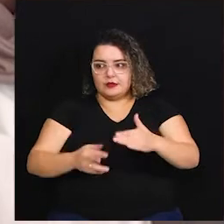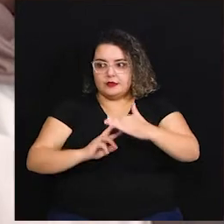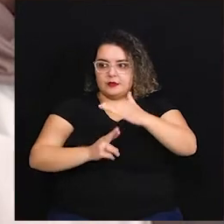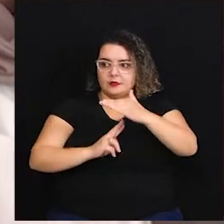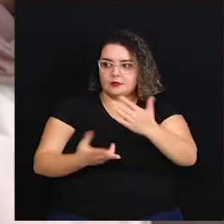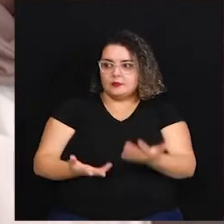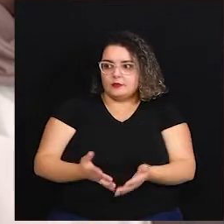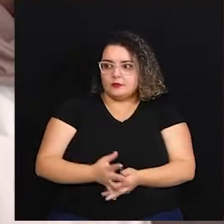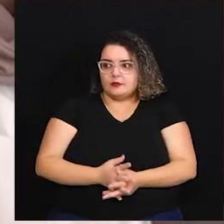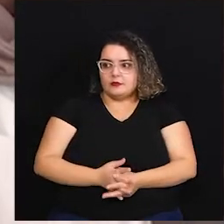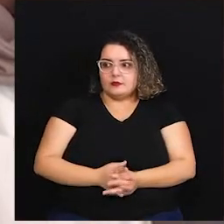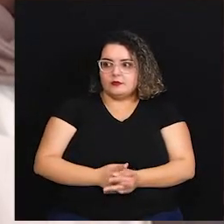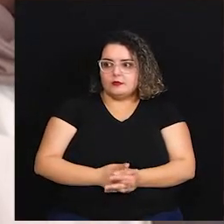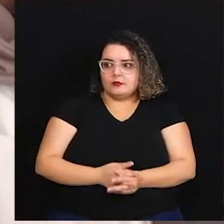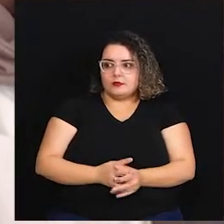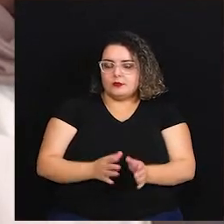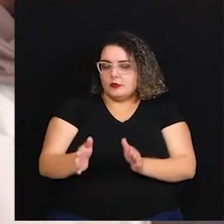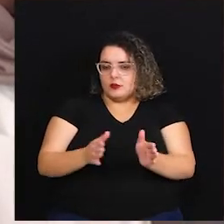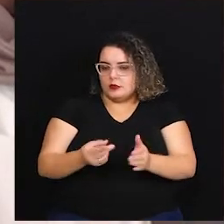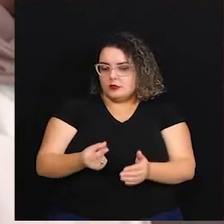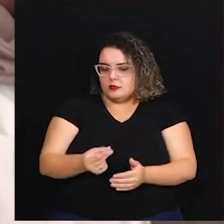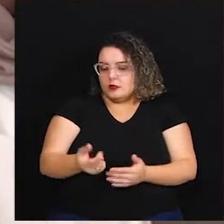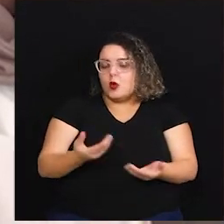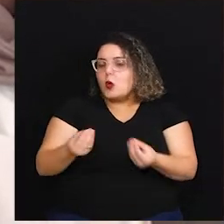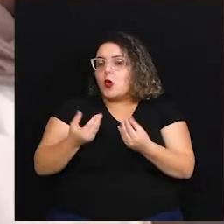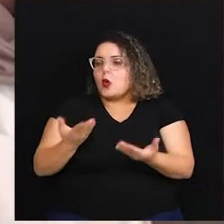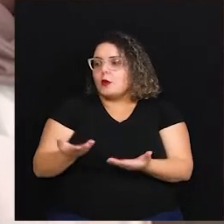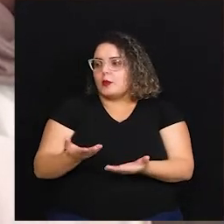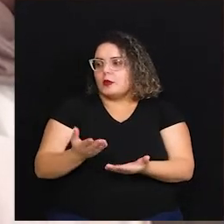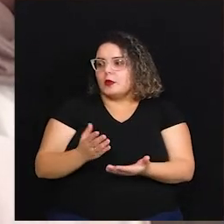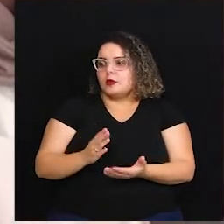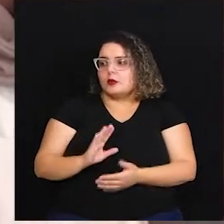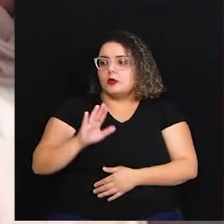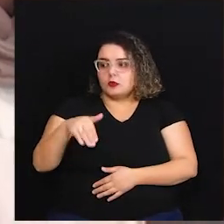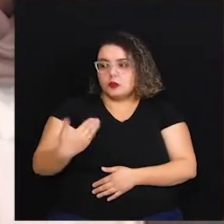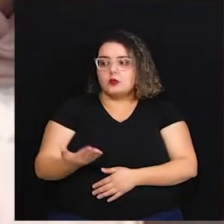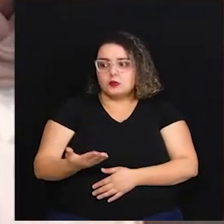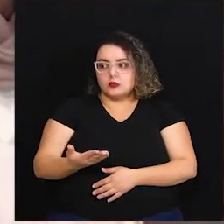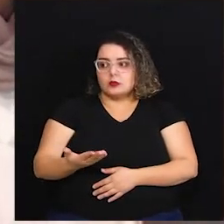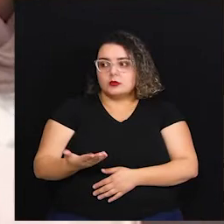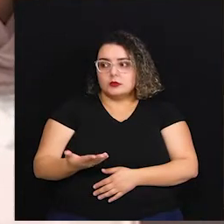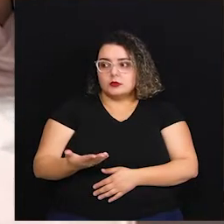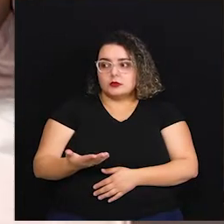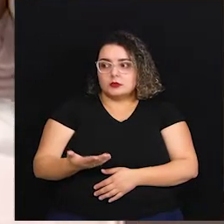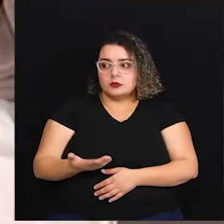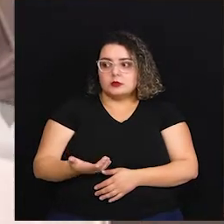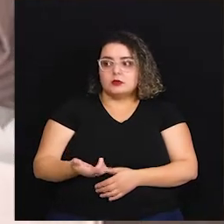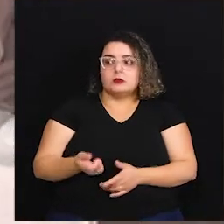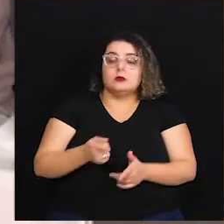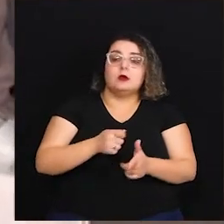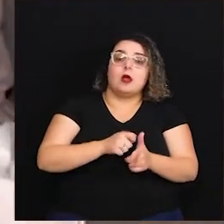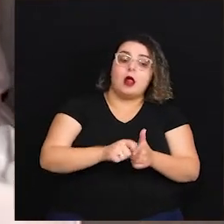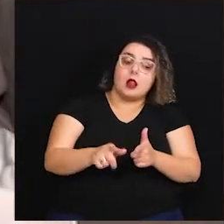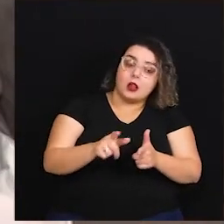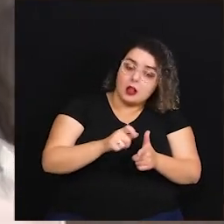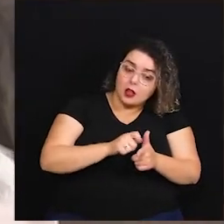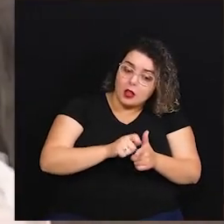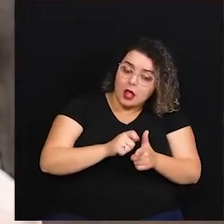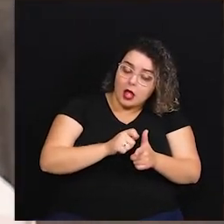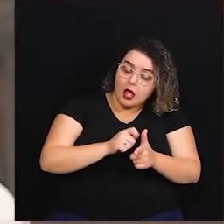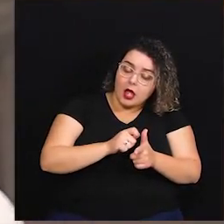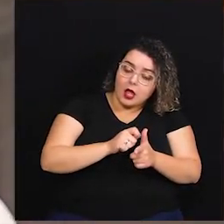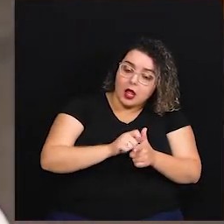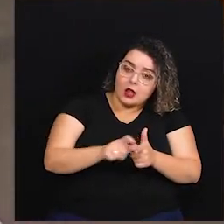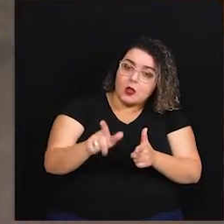o foco mais em feiras por muito tempo? Como foi isso para você? Então, quando eu vi que aí começa a aumentar aluguéis,